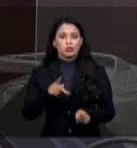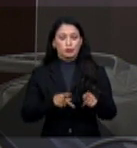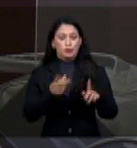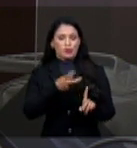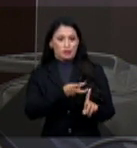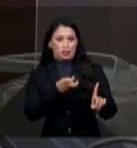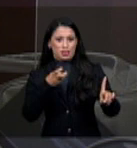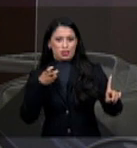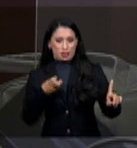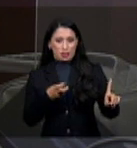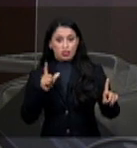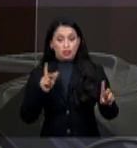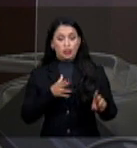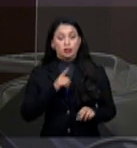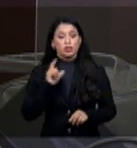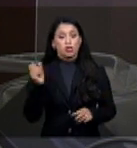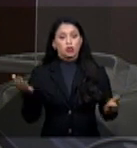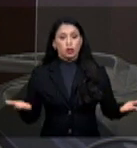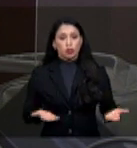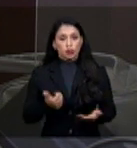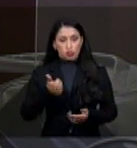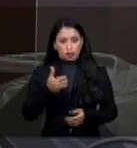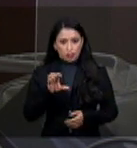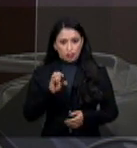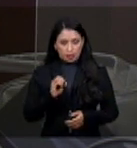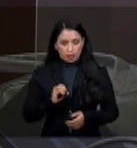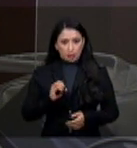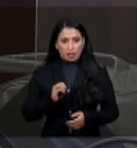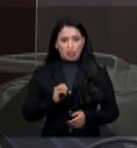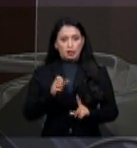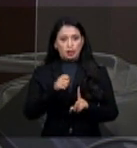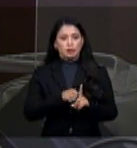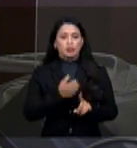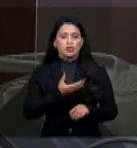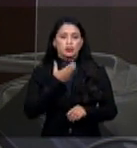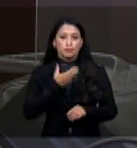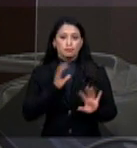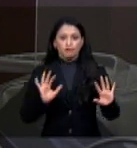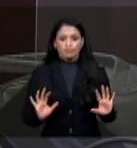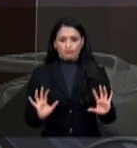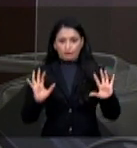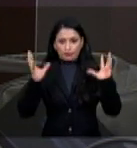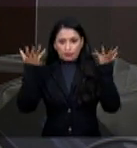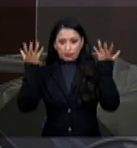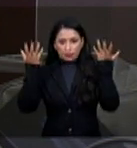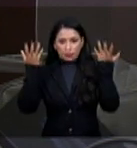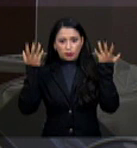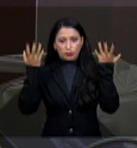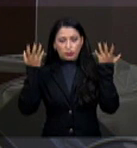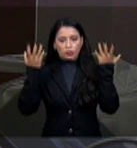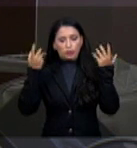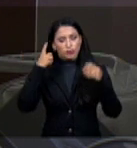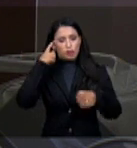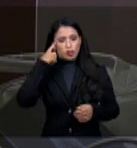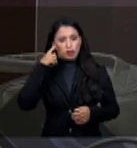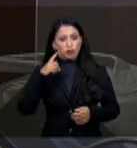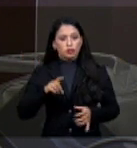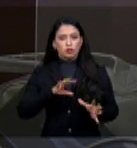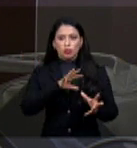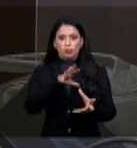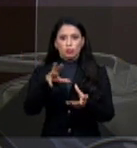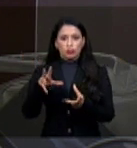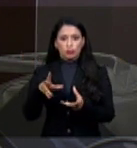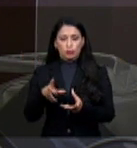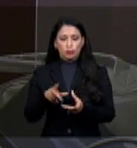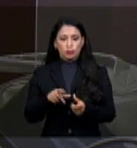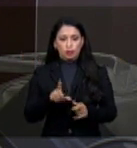muito importante a gente lembrar que hoje, dia 10 de dezembro, se comemora, entre aspas, né, o Dia Internacional dos Direitos Humanos. Faz o